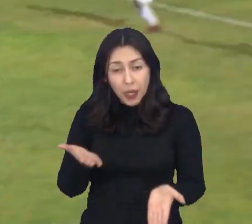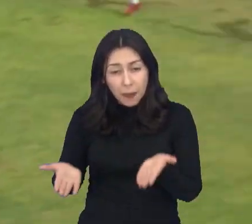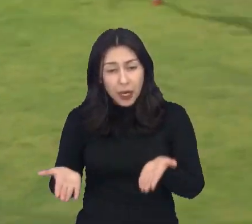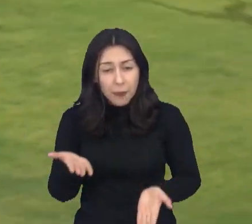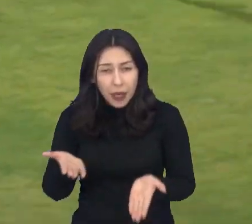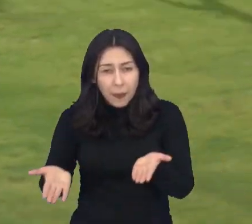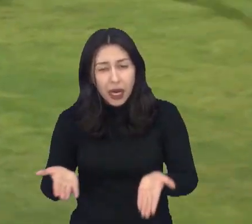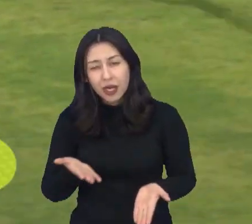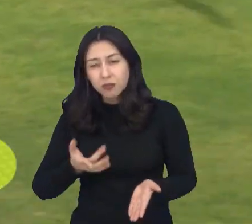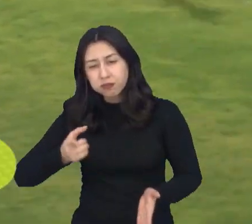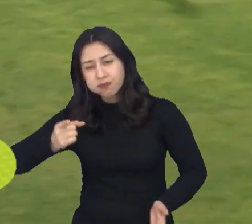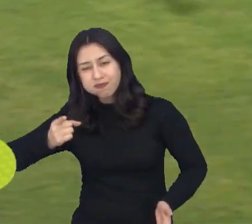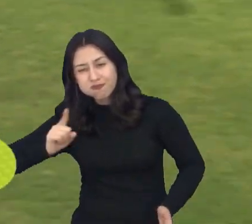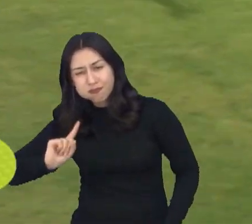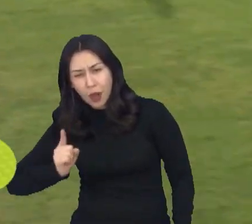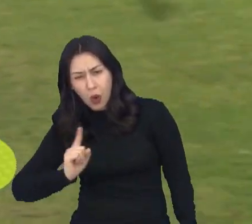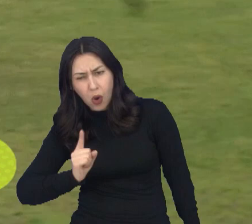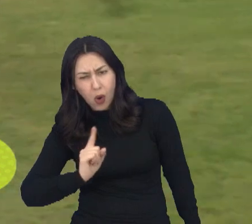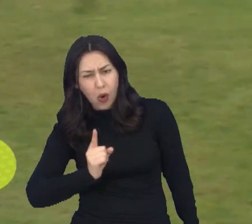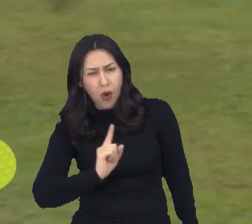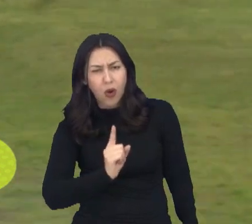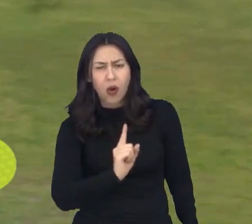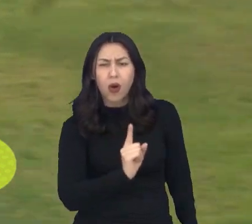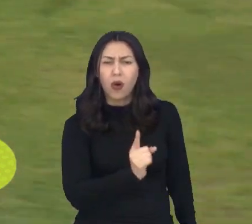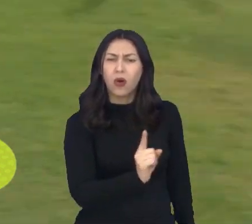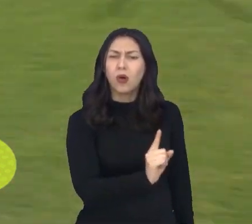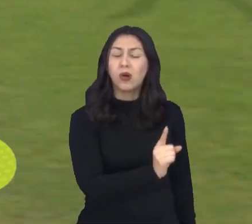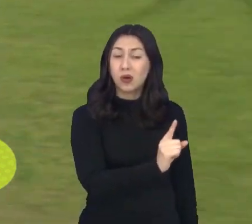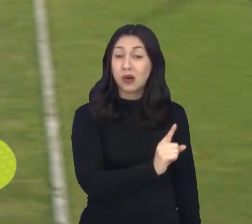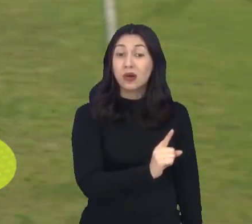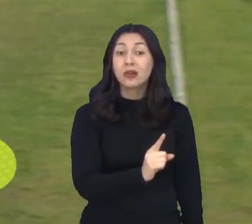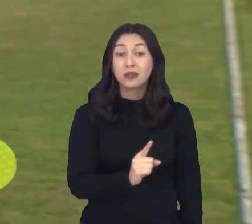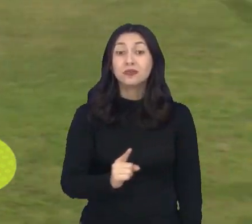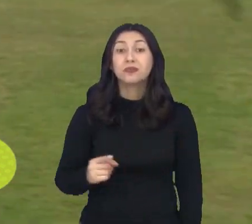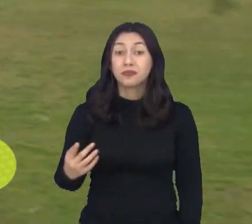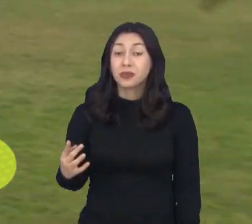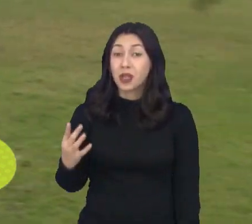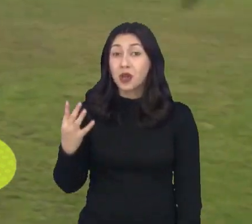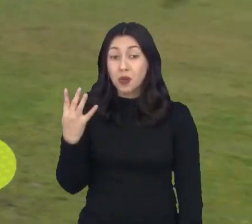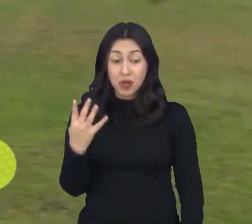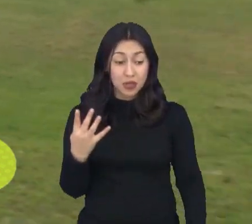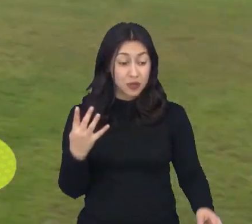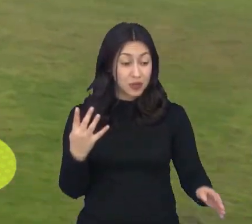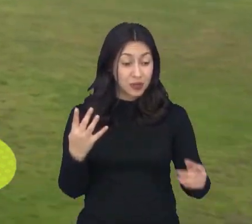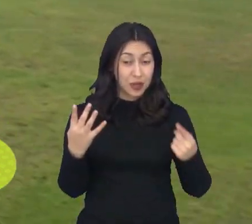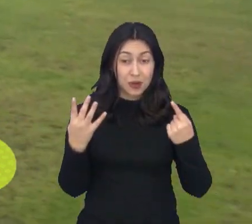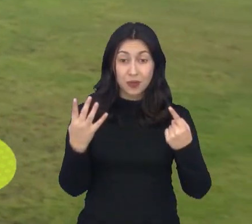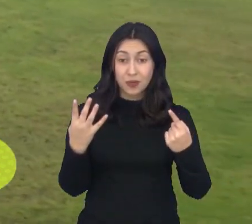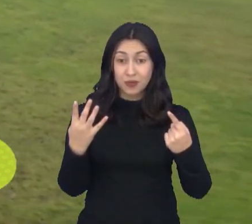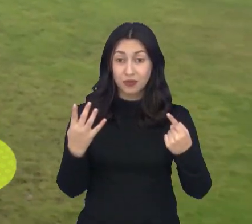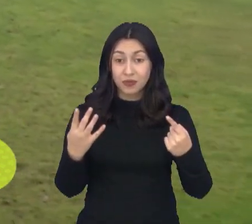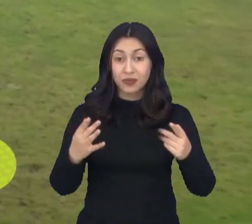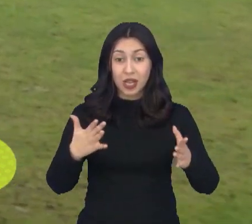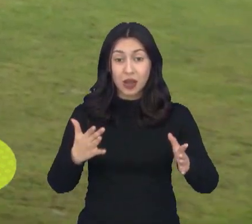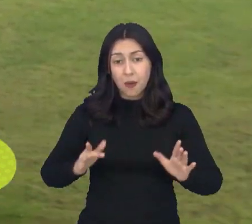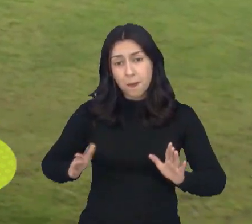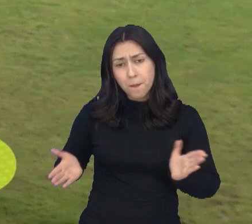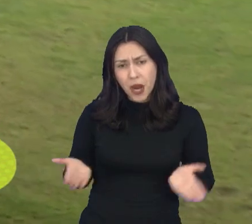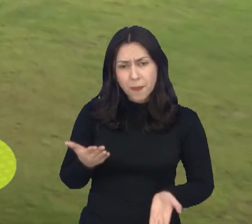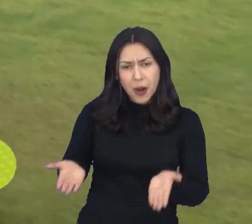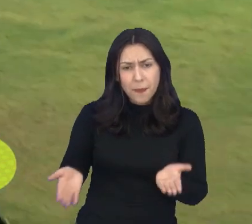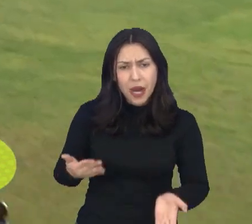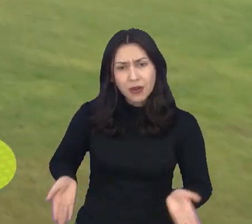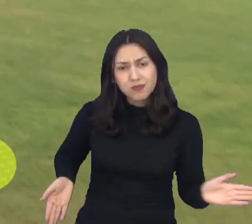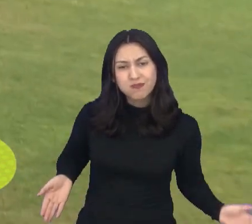de defesa e saiu em rápido contra-ataque. Eram 4 contra 1. O atacante recebeu de volta e tocou na